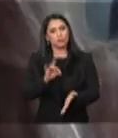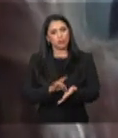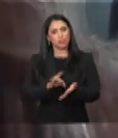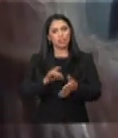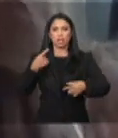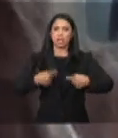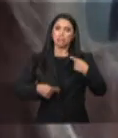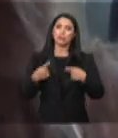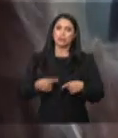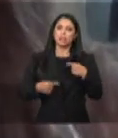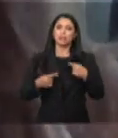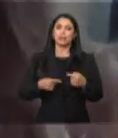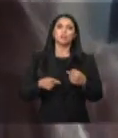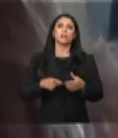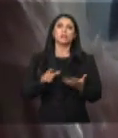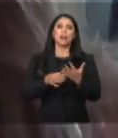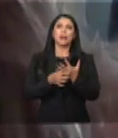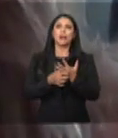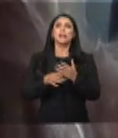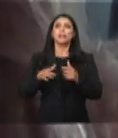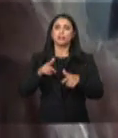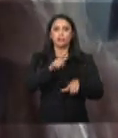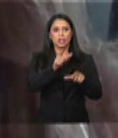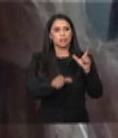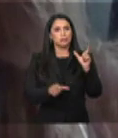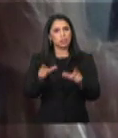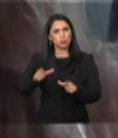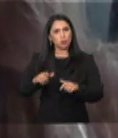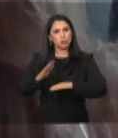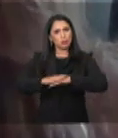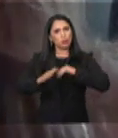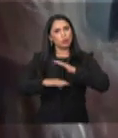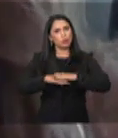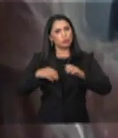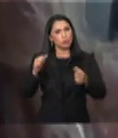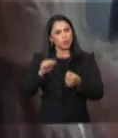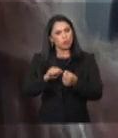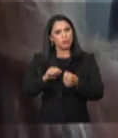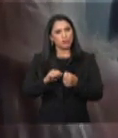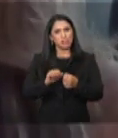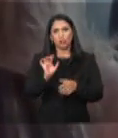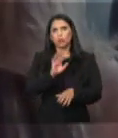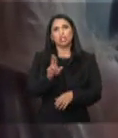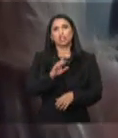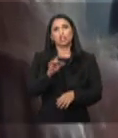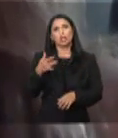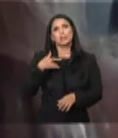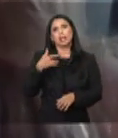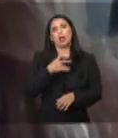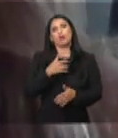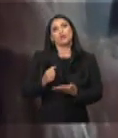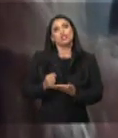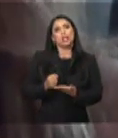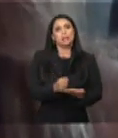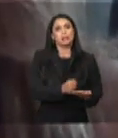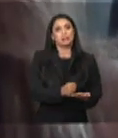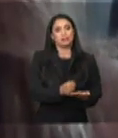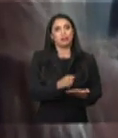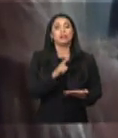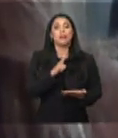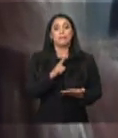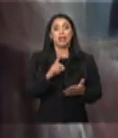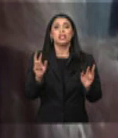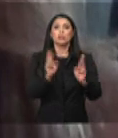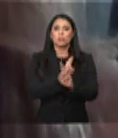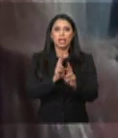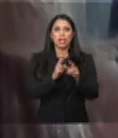política precisa de muitas mãos para ser construída precisa ser entendida para além da saúde e da assistência mas como uma